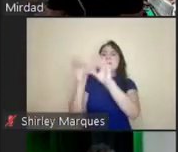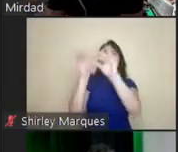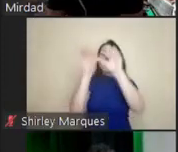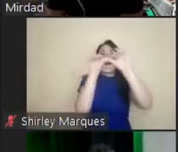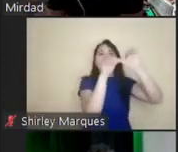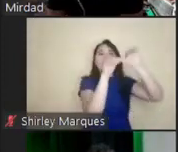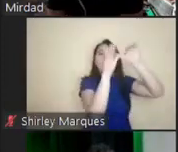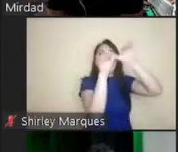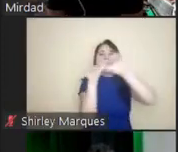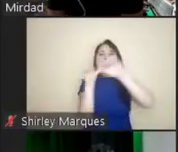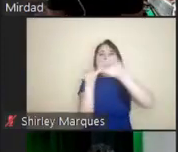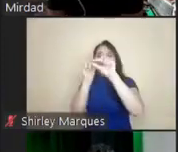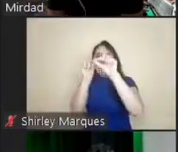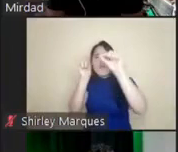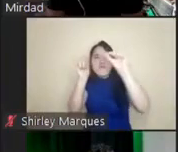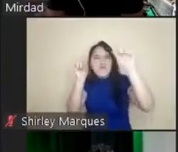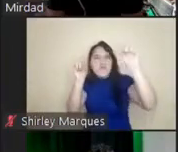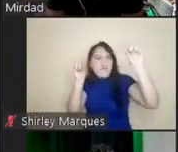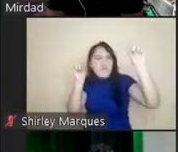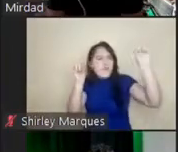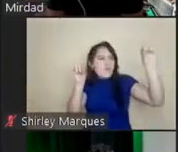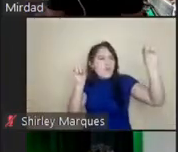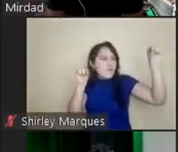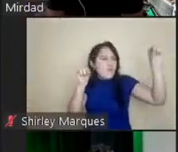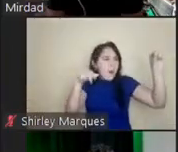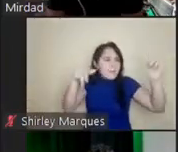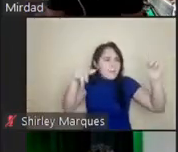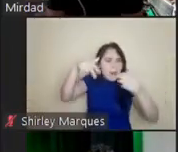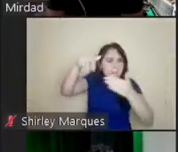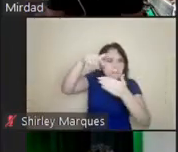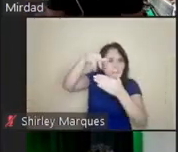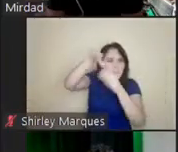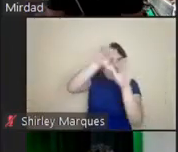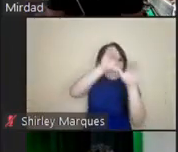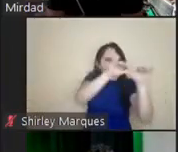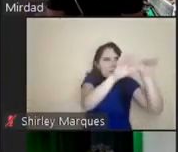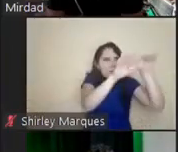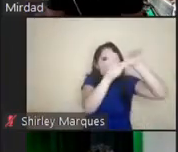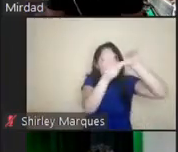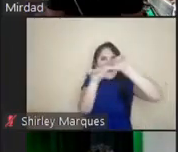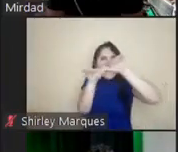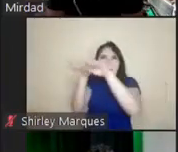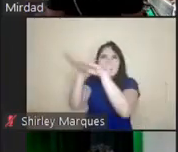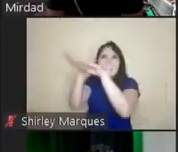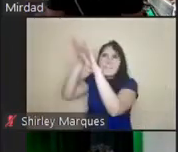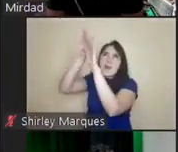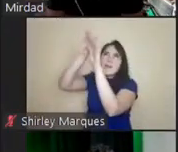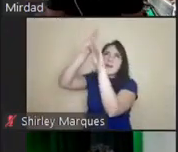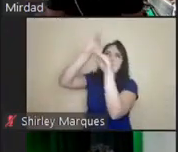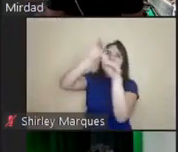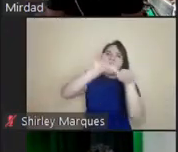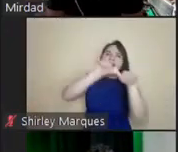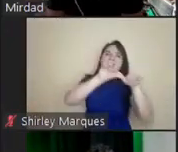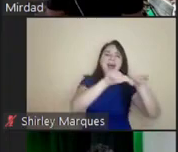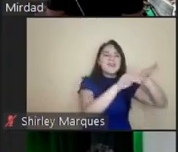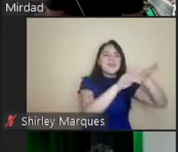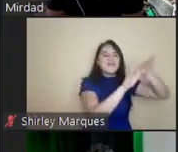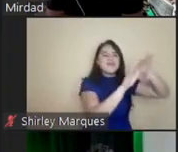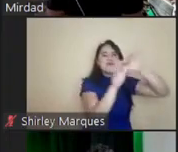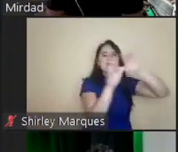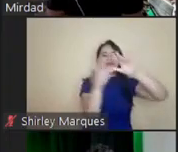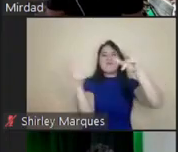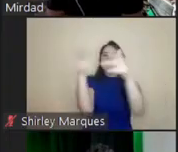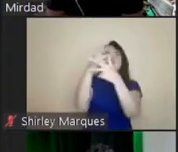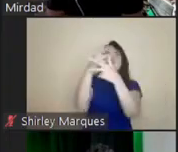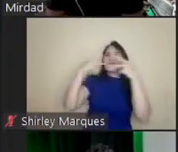do espaço. Sua dança é um compasso a desenhar a aurora, ruflam asas, vento afora, semeando